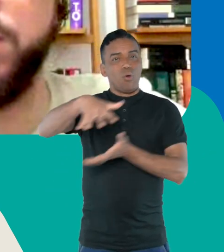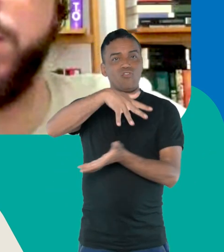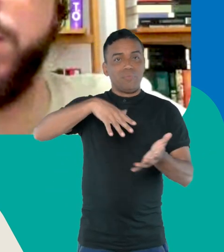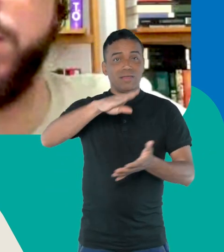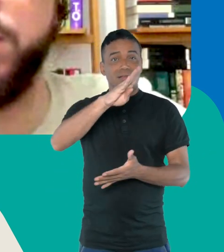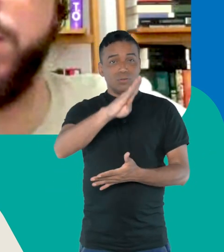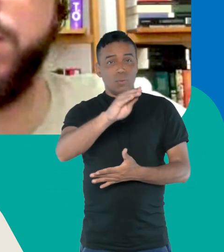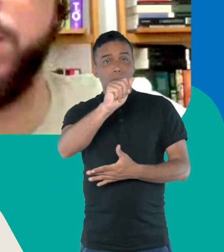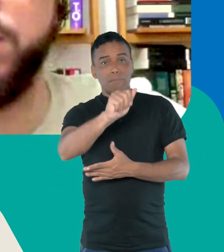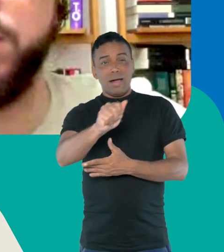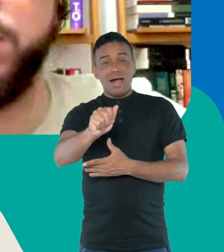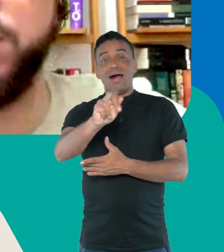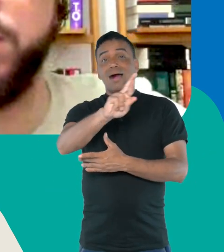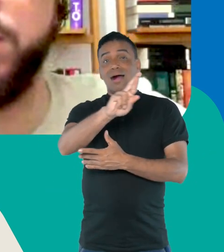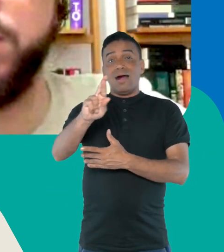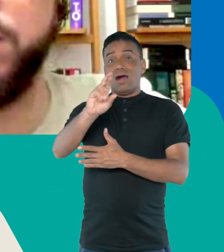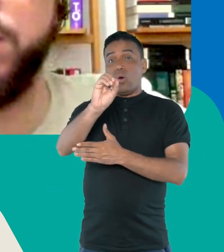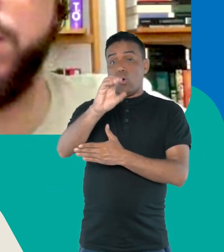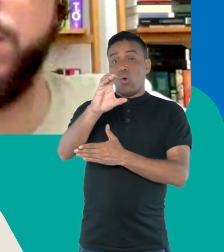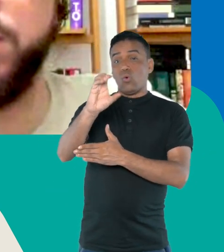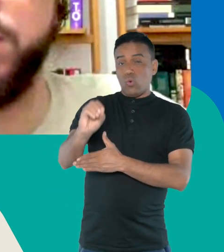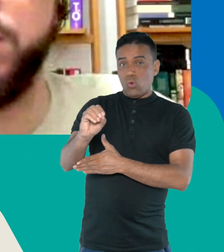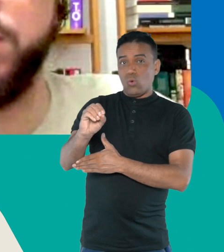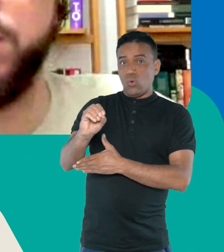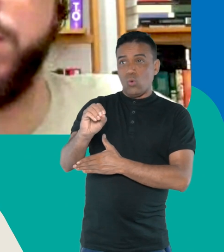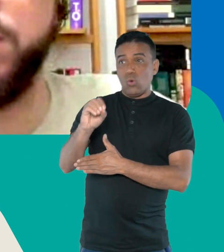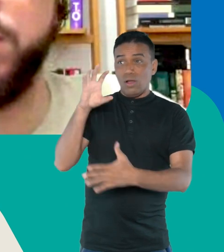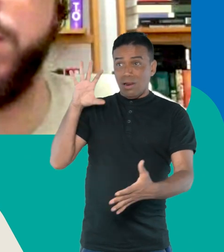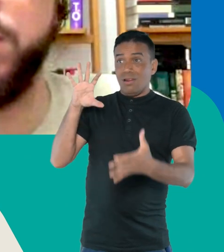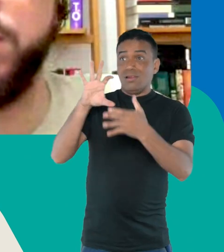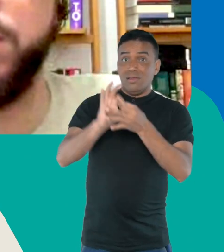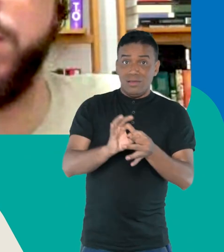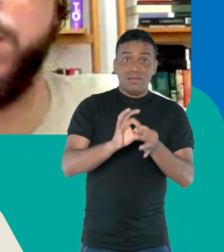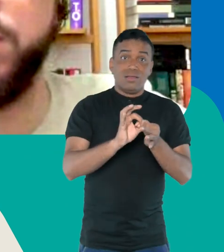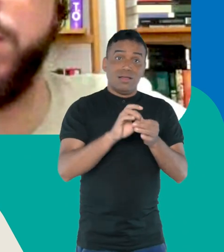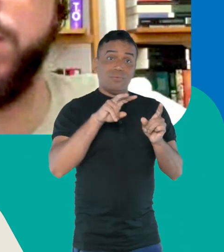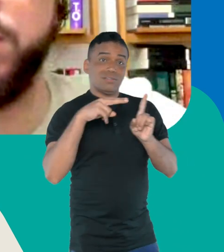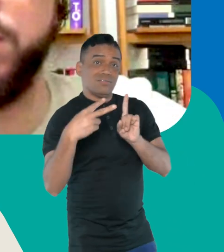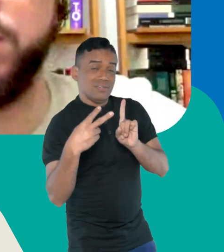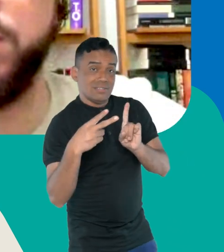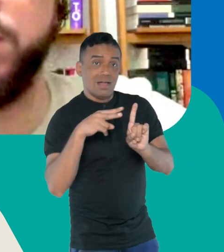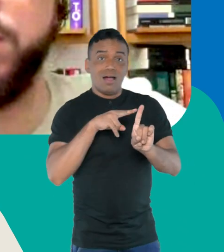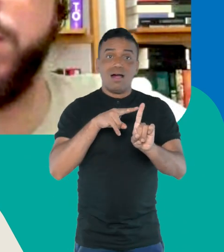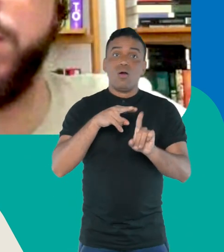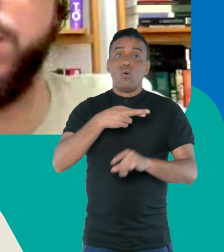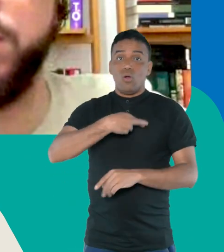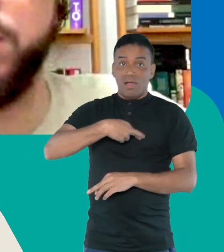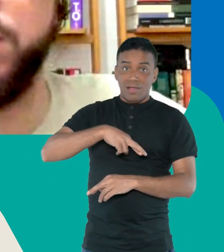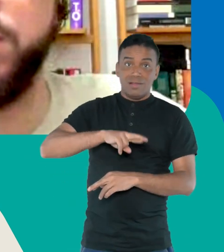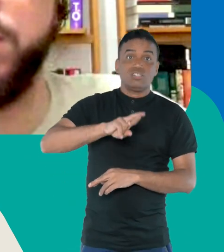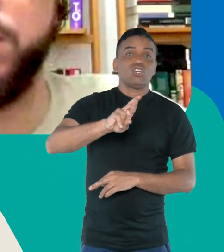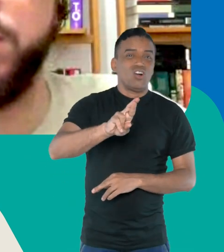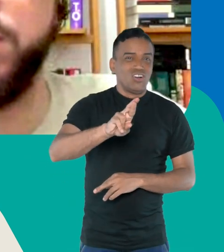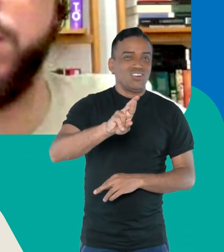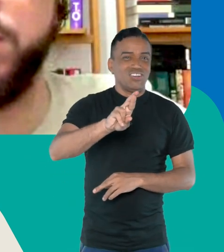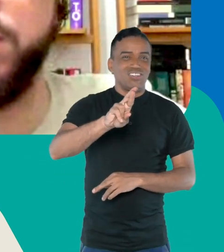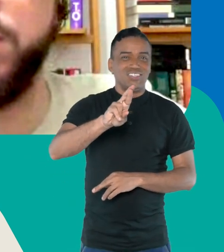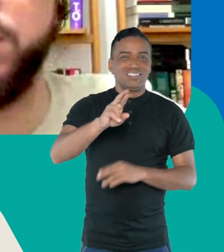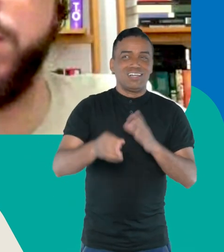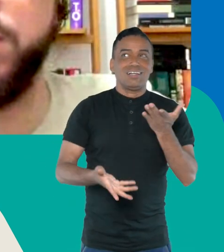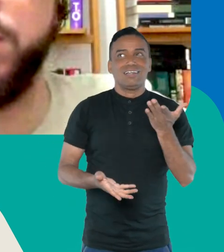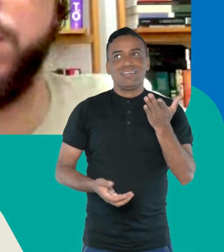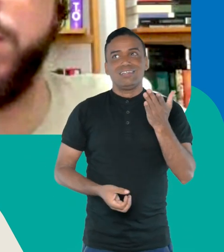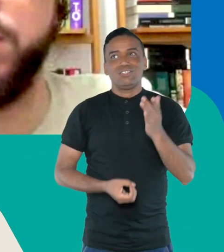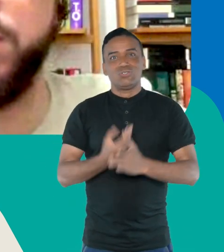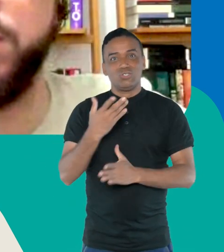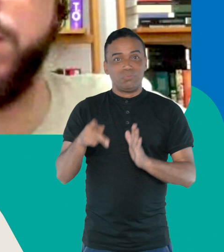acaba que associa esse trabalho também com essa perspectiva religiosa, né? Que forma muito